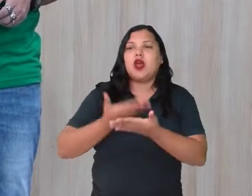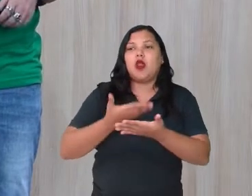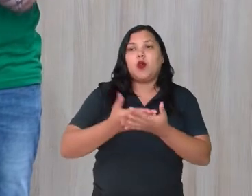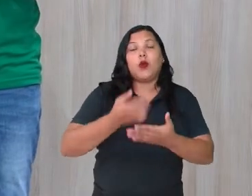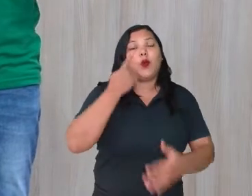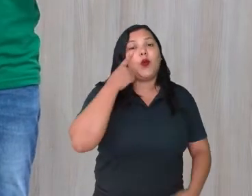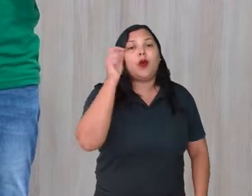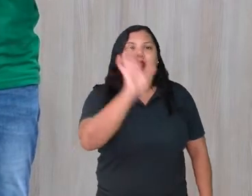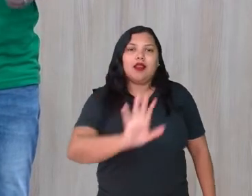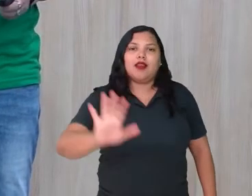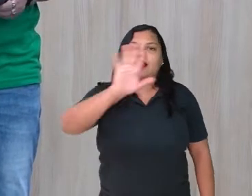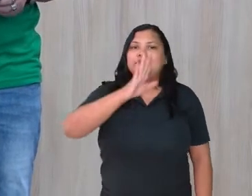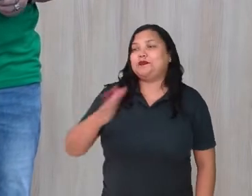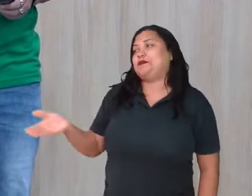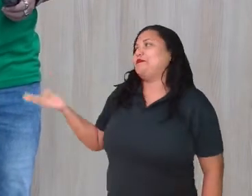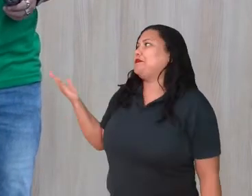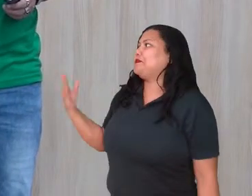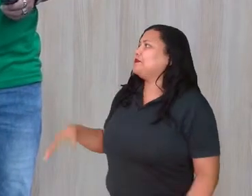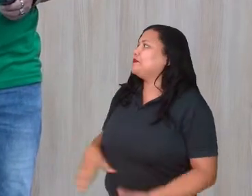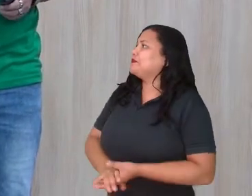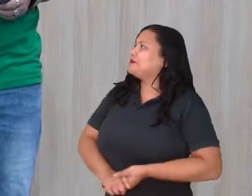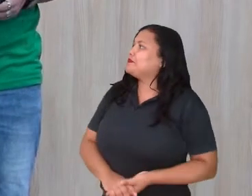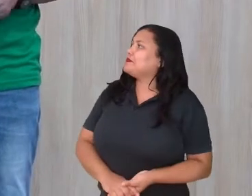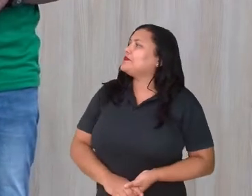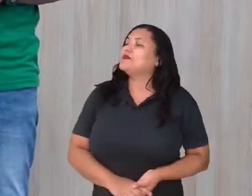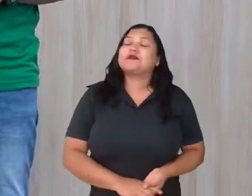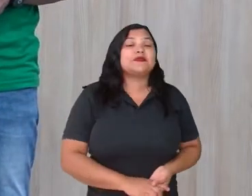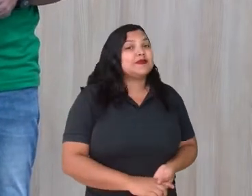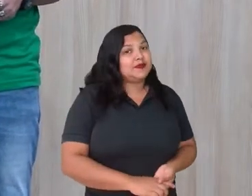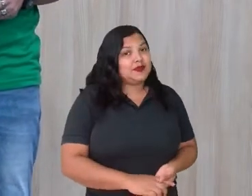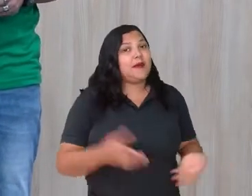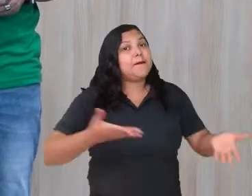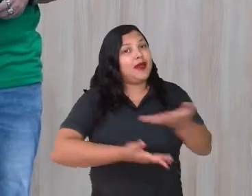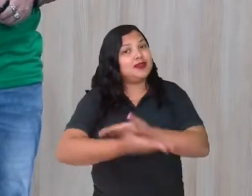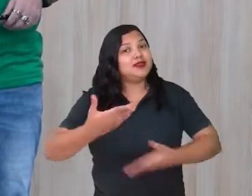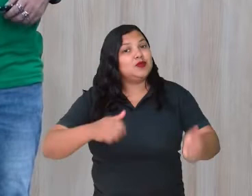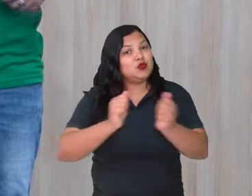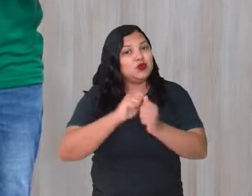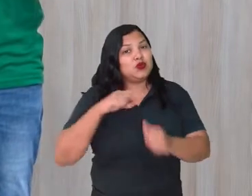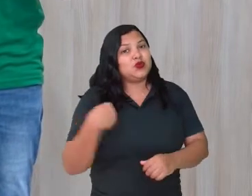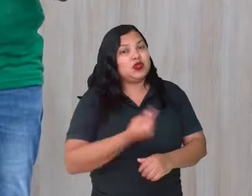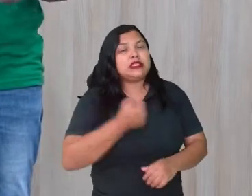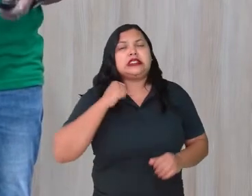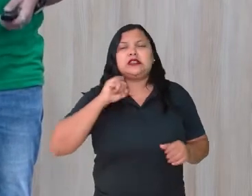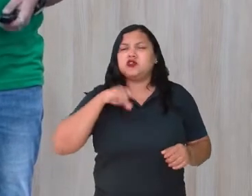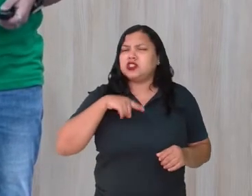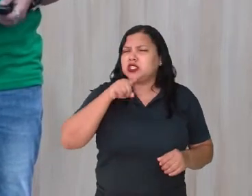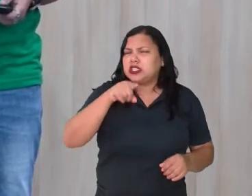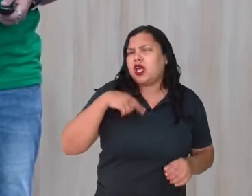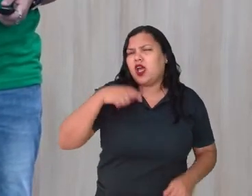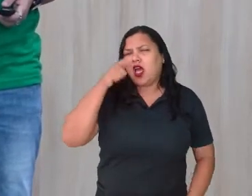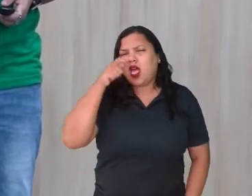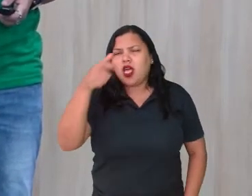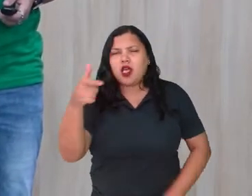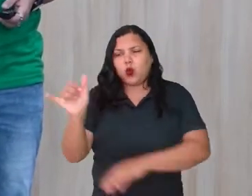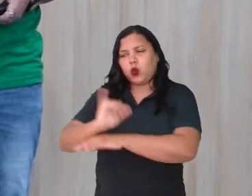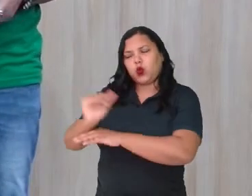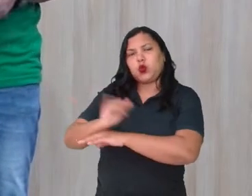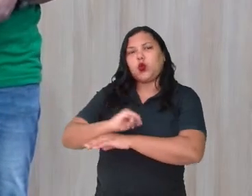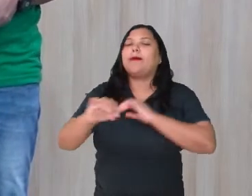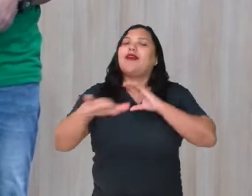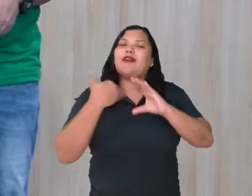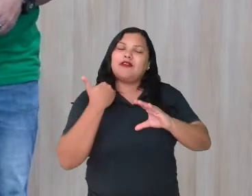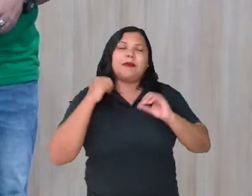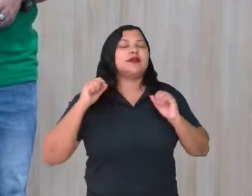aparecendo aí a interação, então interaja conosco agora pelo aplicativo. Se você está vendo lá pelo YouTube, manda também tua mensagem, que